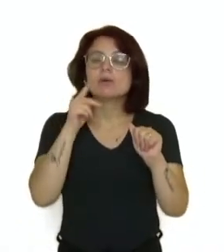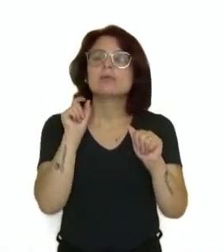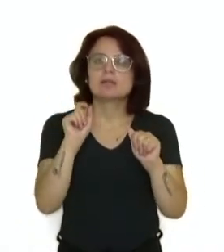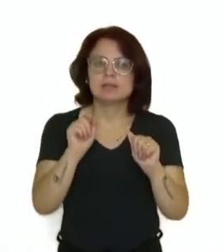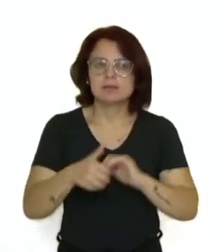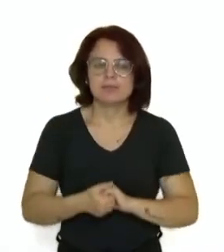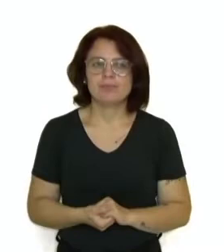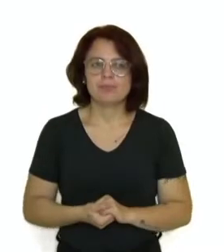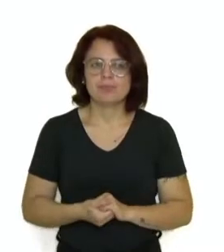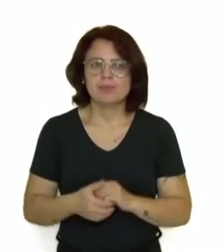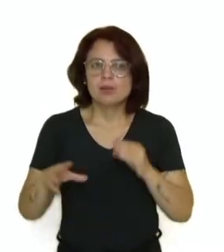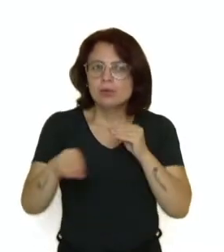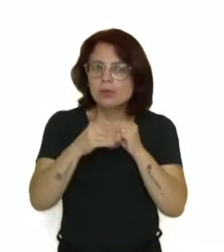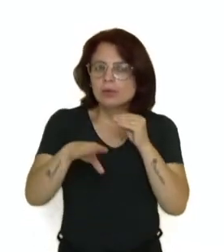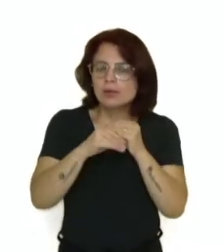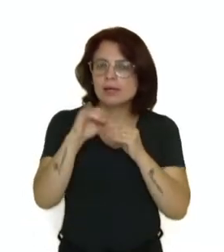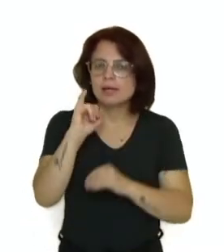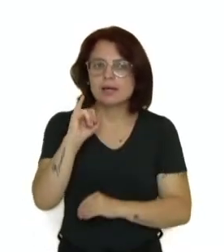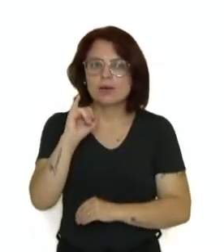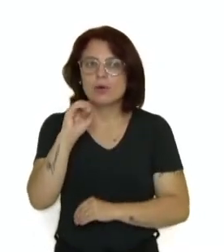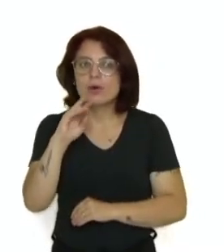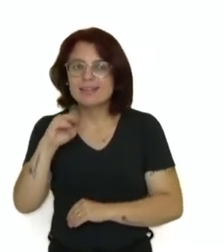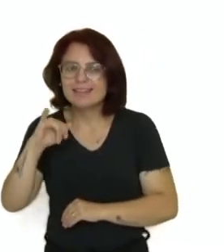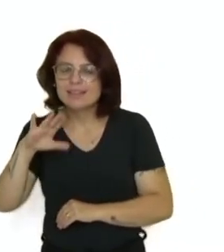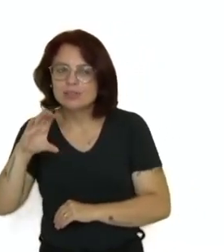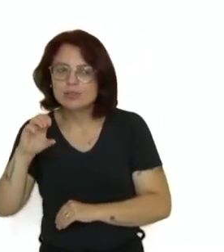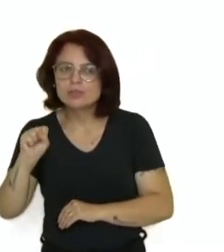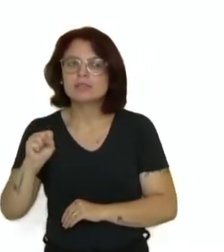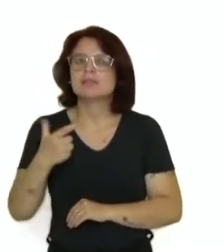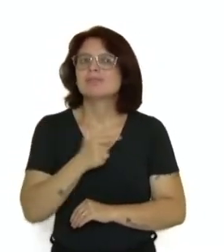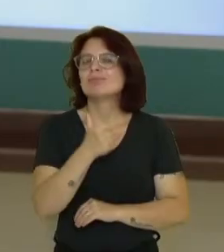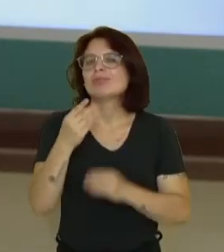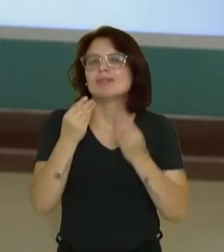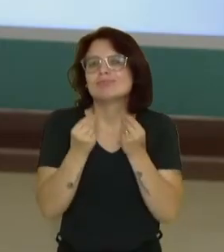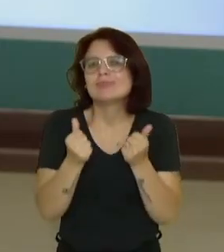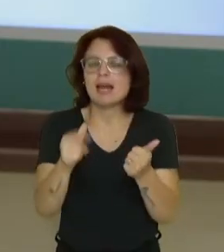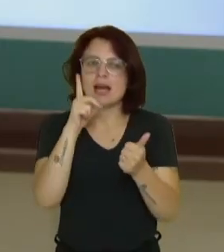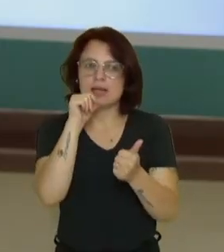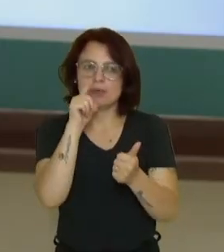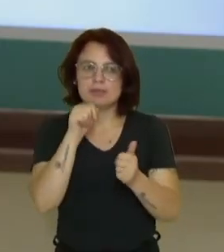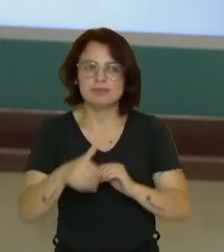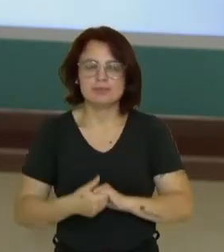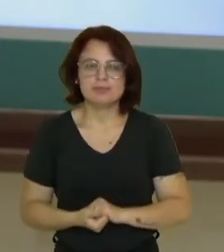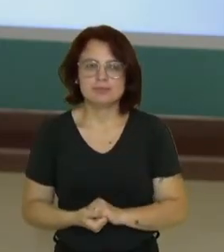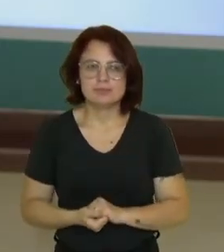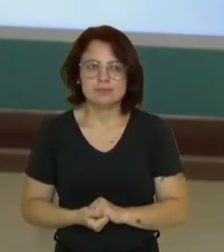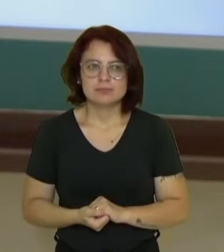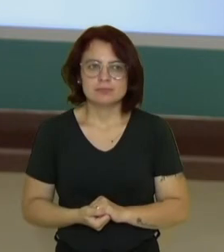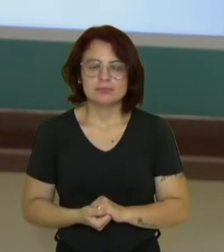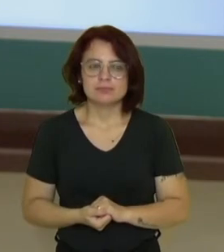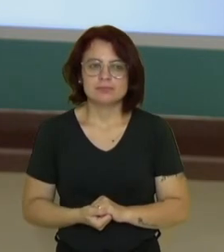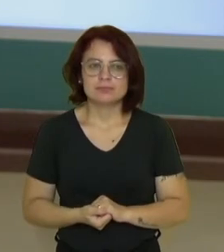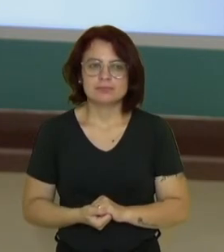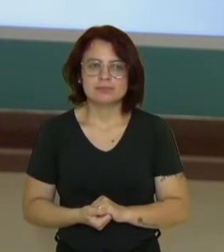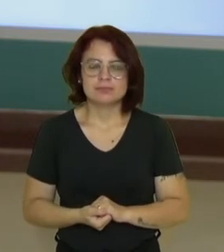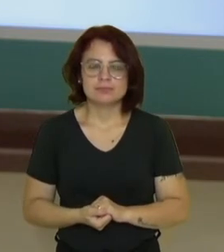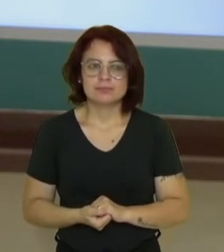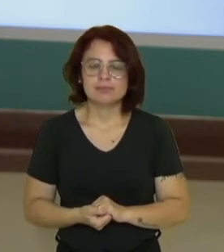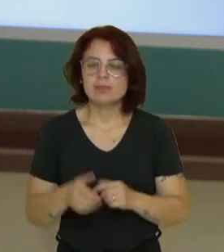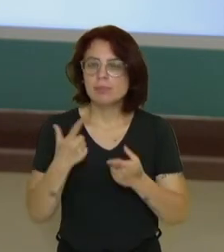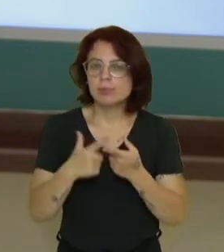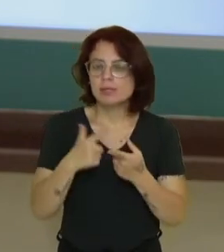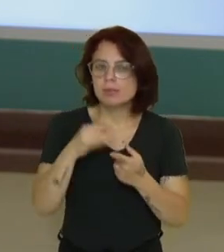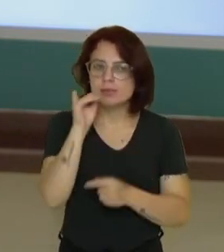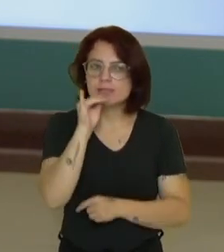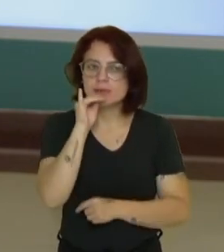sei que os compostos orgânicos não são solúveis em água, professor, porque quando a minha mãe